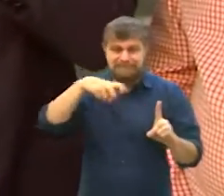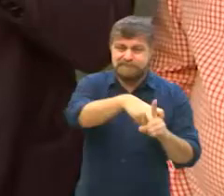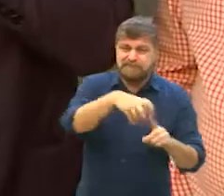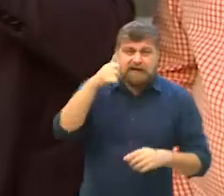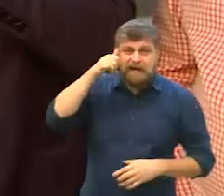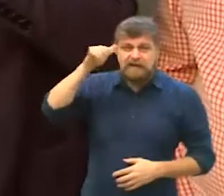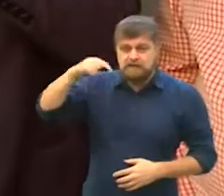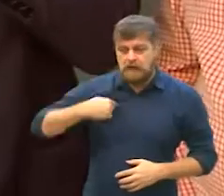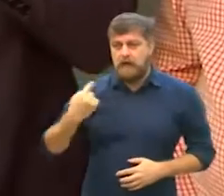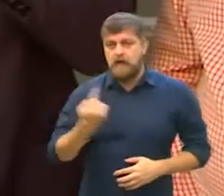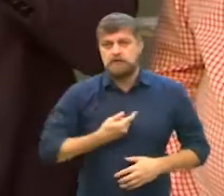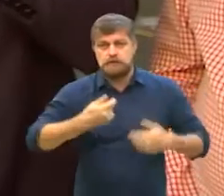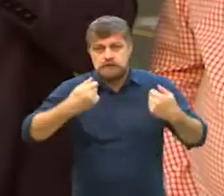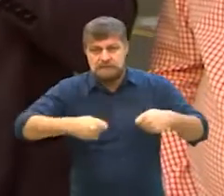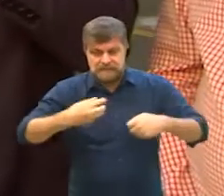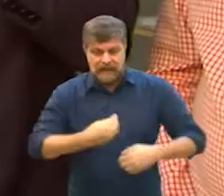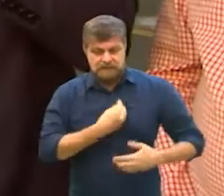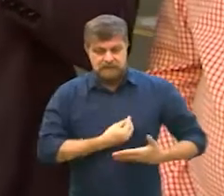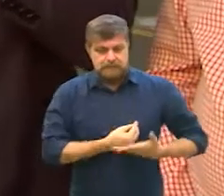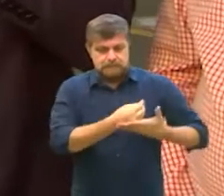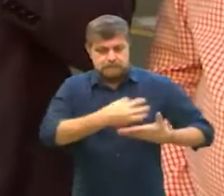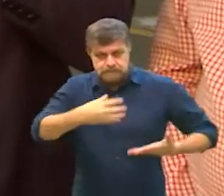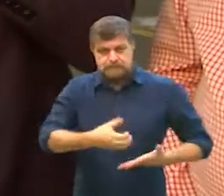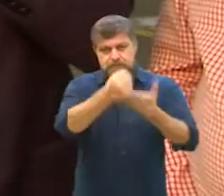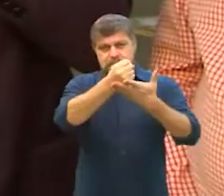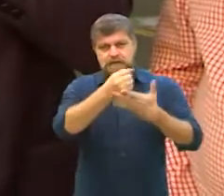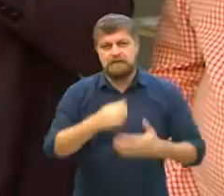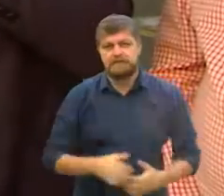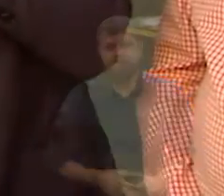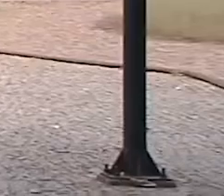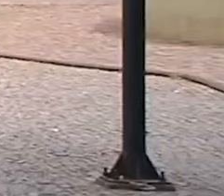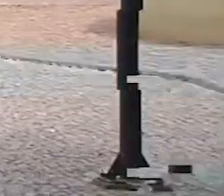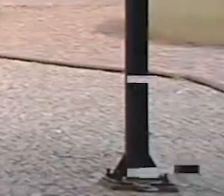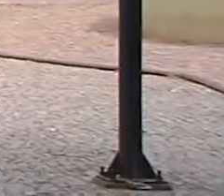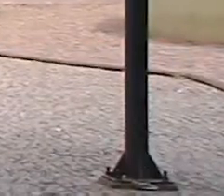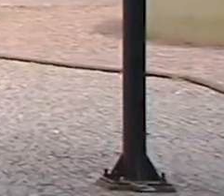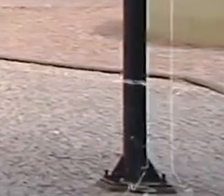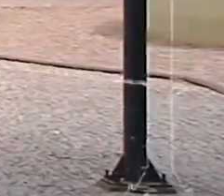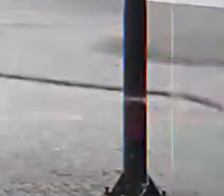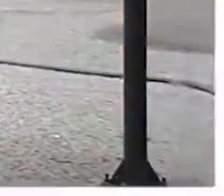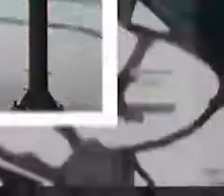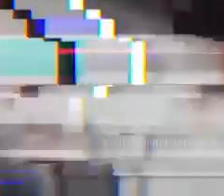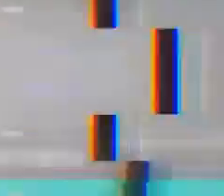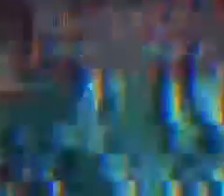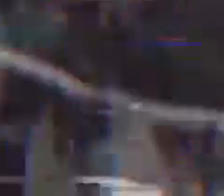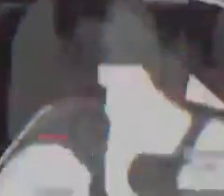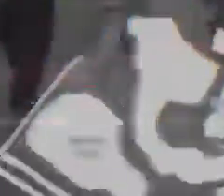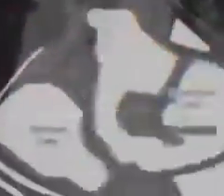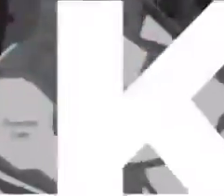evitar acidentes e a gente precisa defender a vida das pessoas.